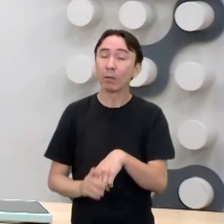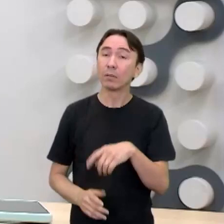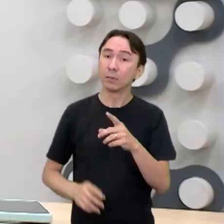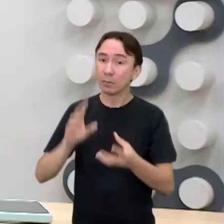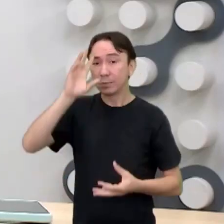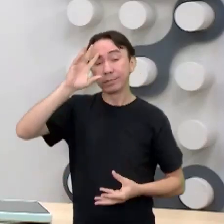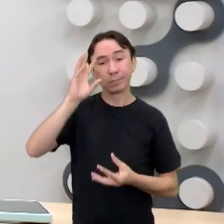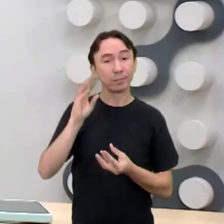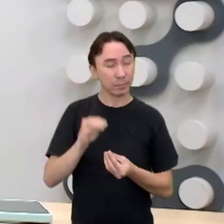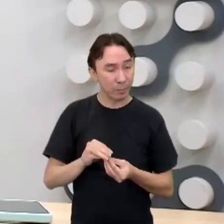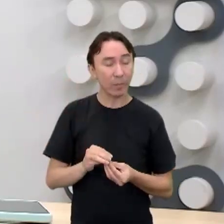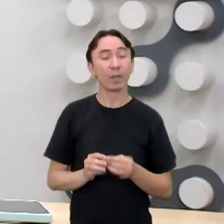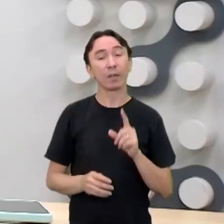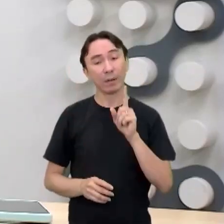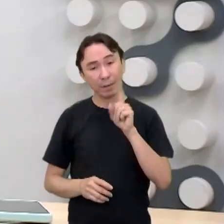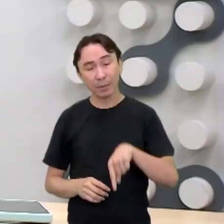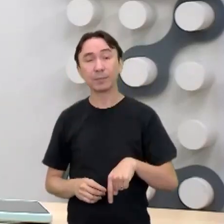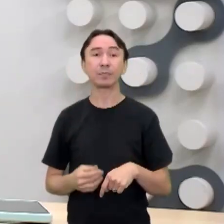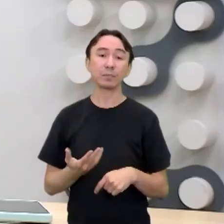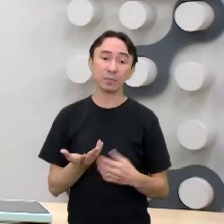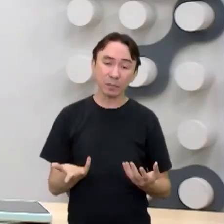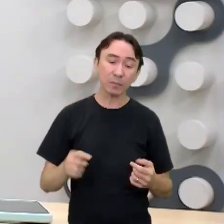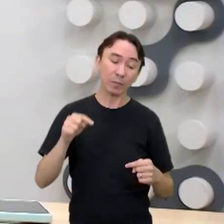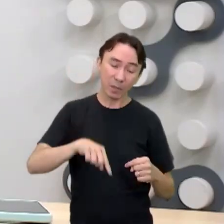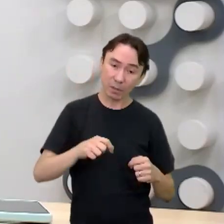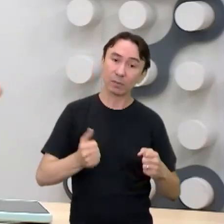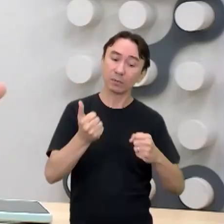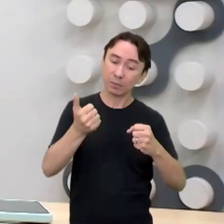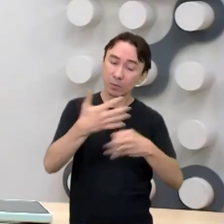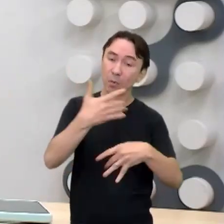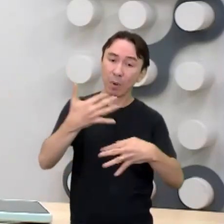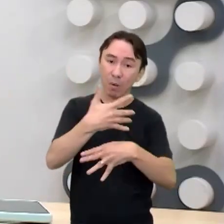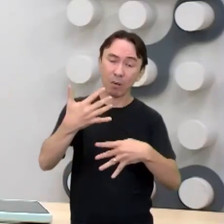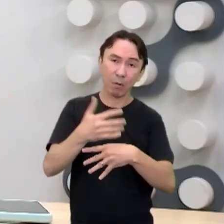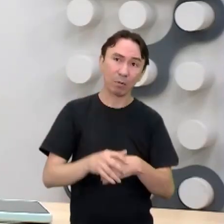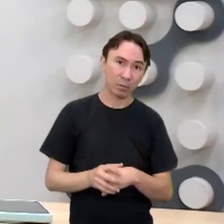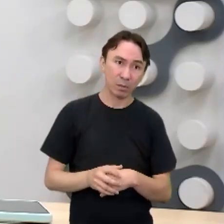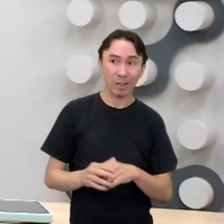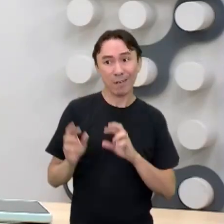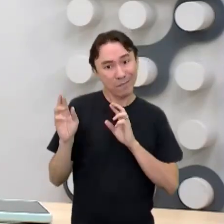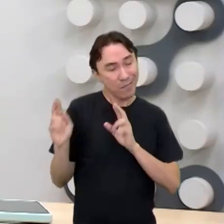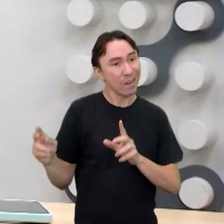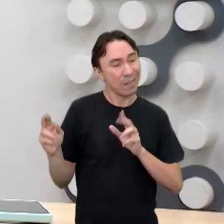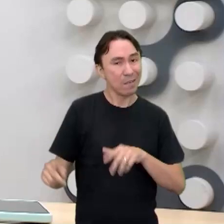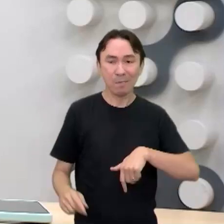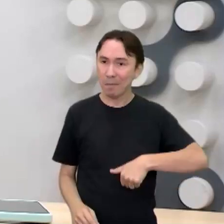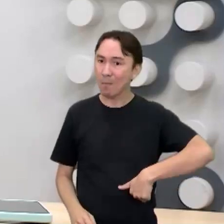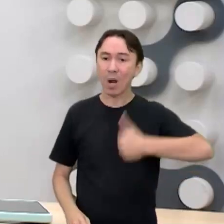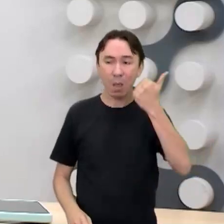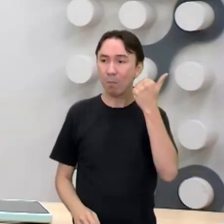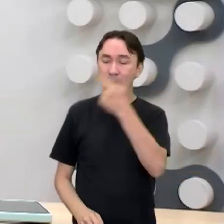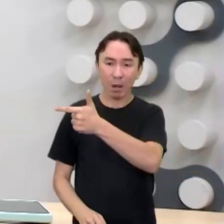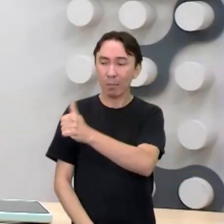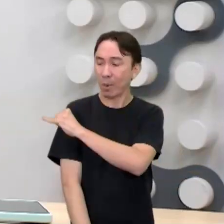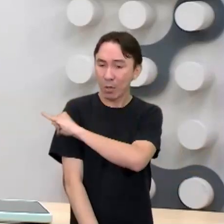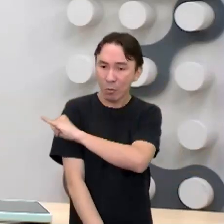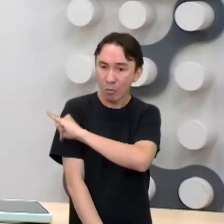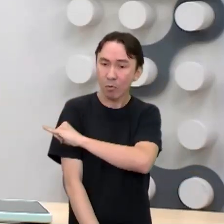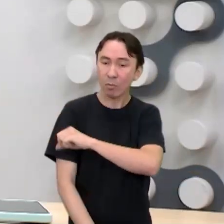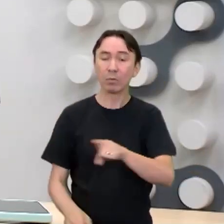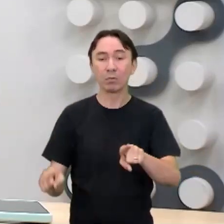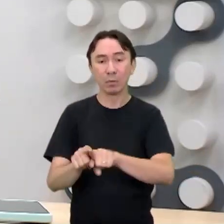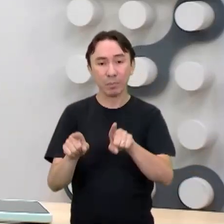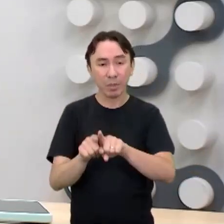né, diferencial com a cidade de São Paulo em relação até Rio de Janeiro e Brasília, né, que até um tempo atrás elas